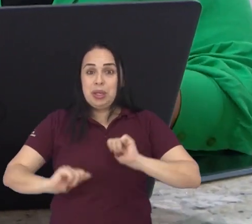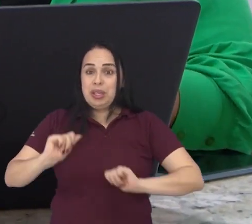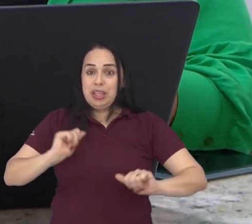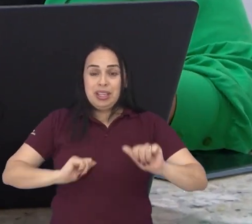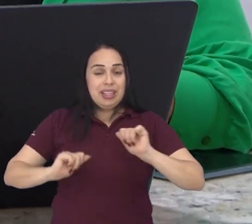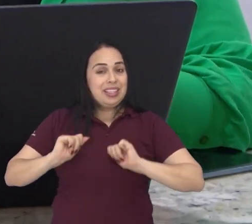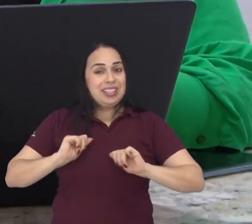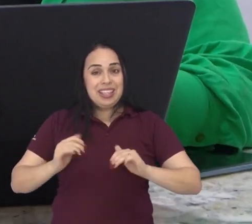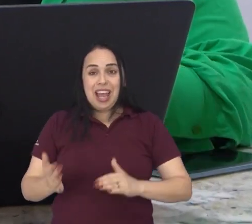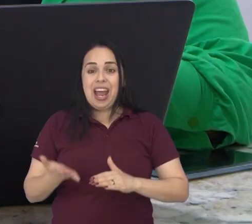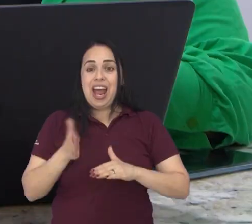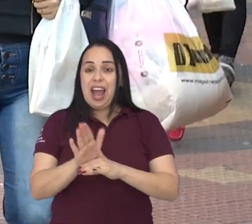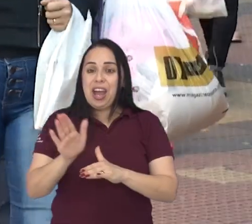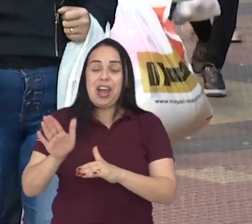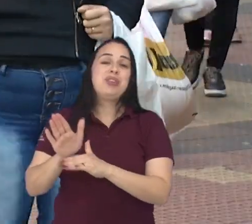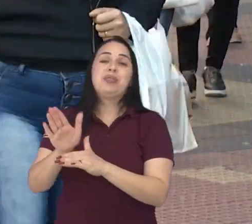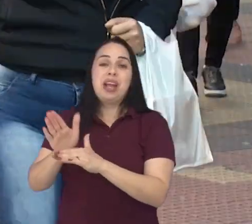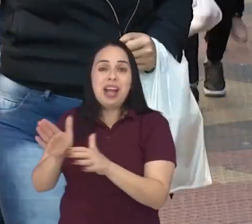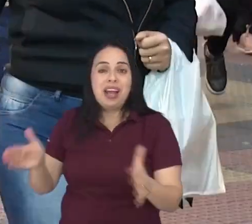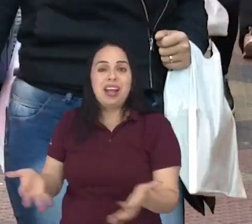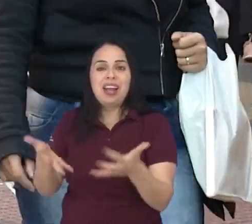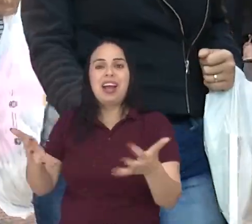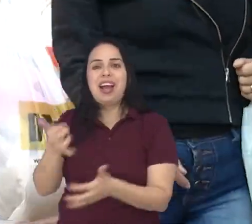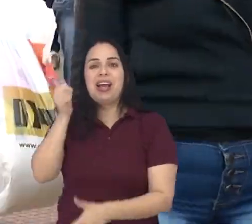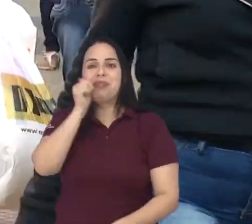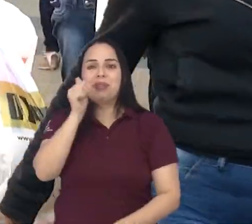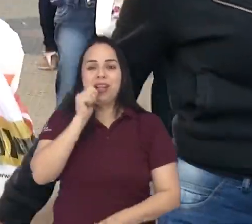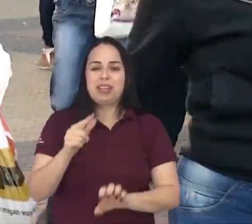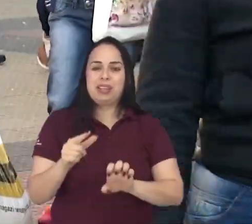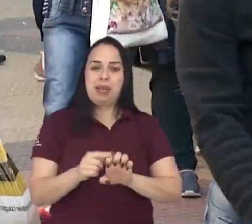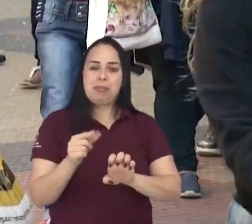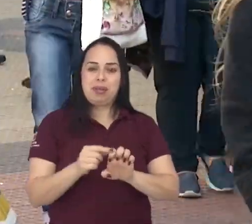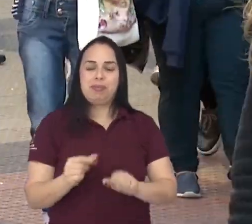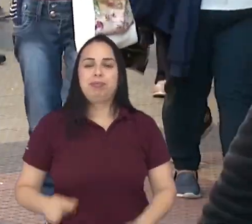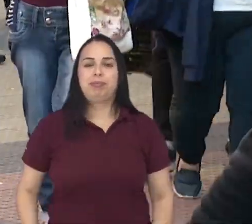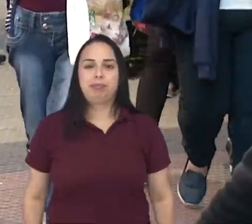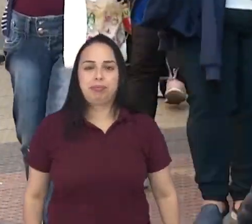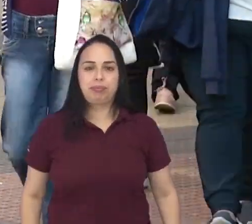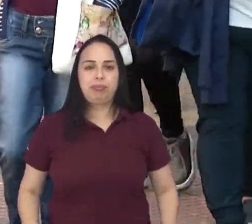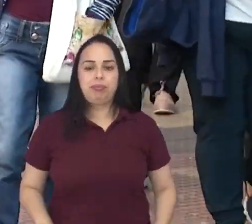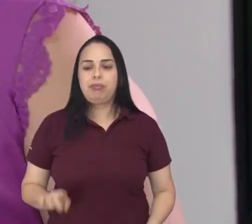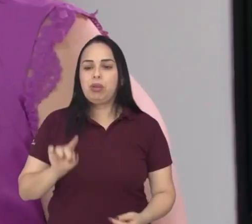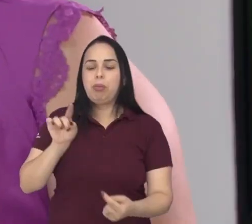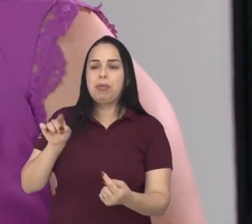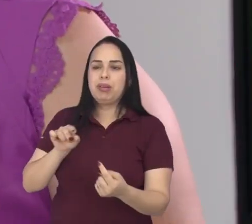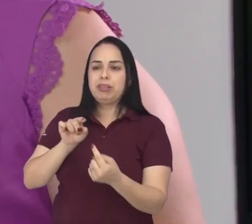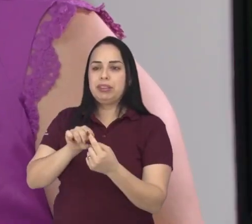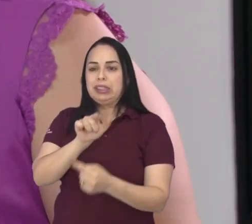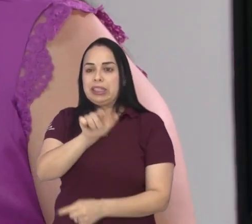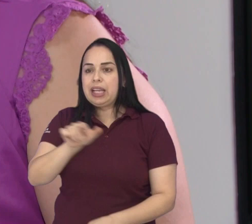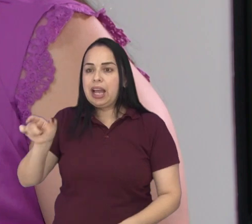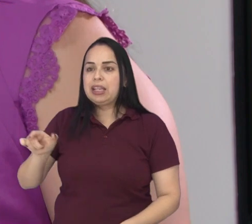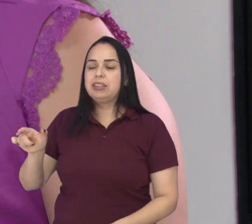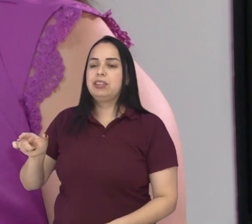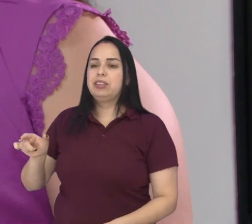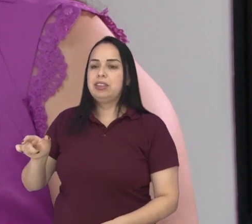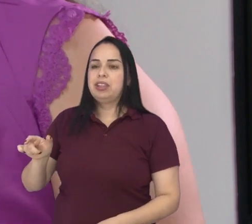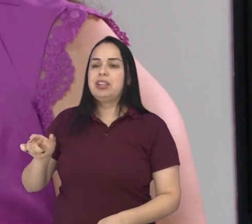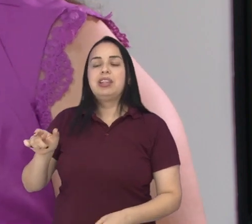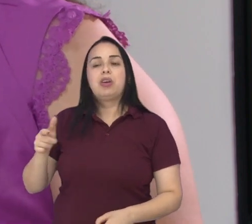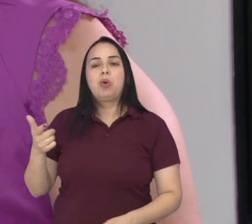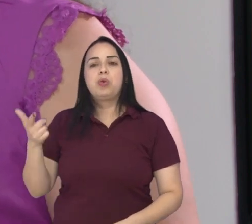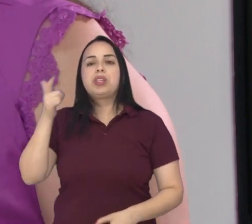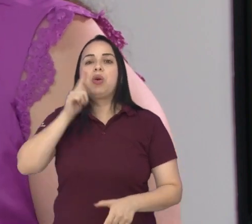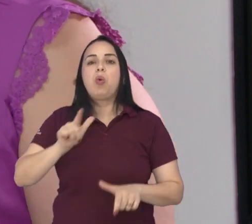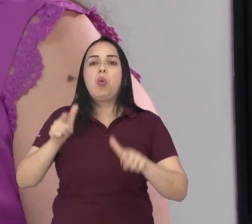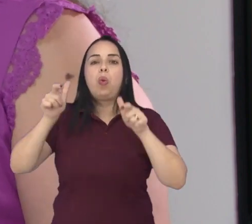animadas com a possibilidade de fortalecer a rede de mulheres empreendedoras. O intuito é elas poderem ter um